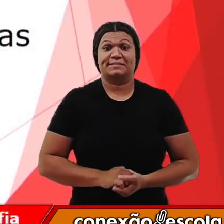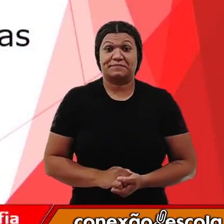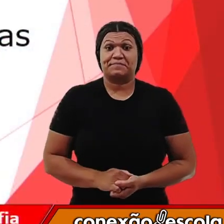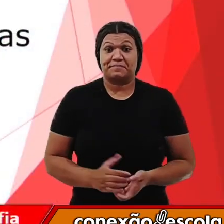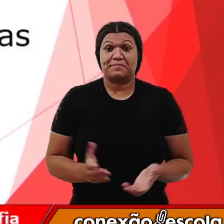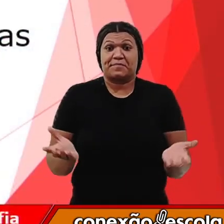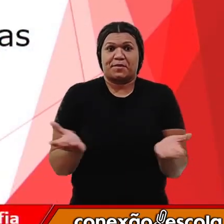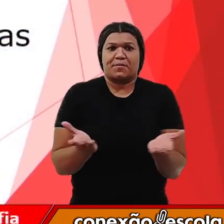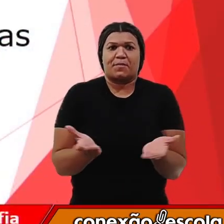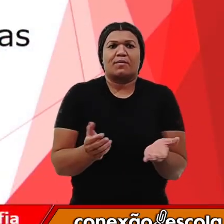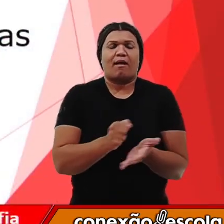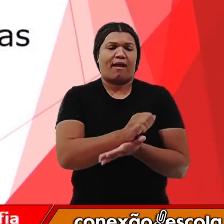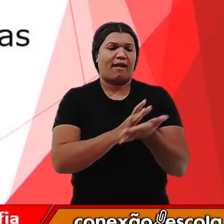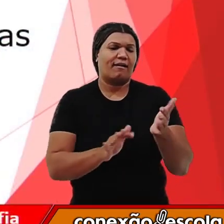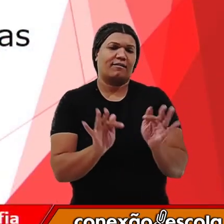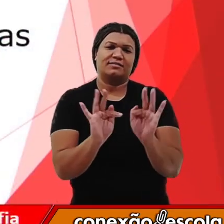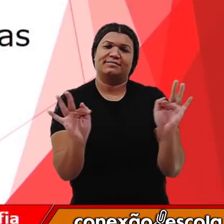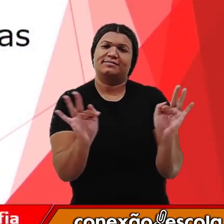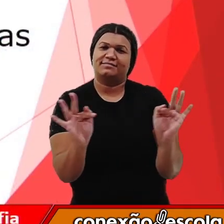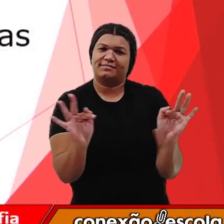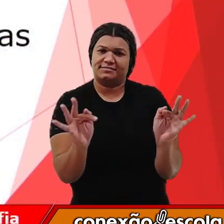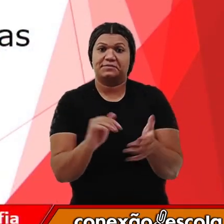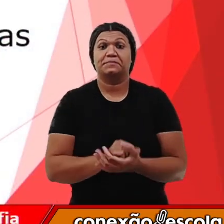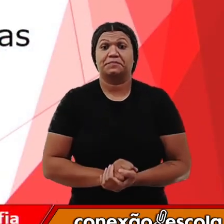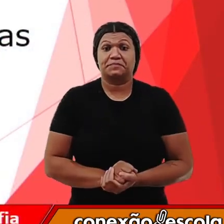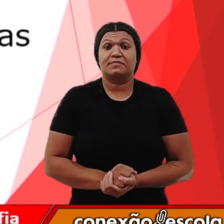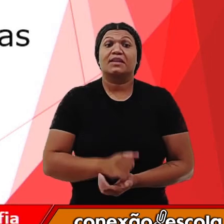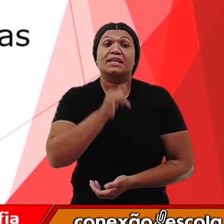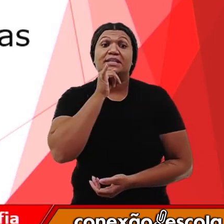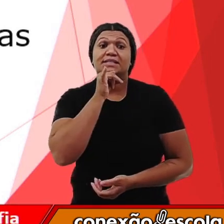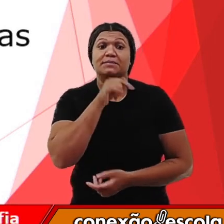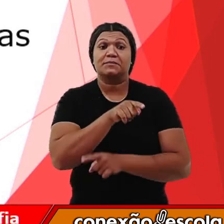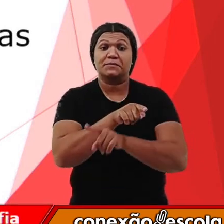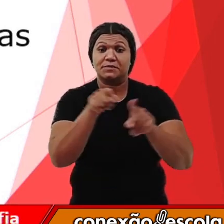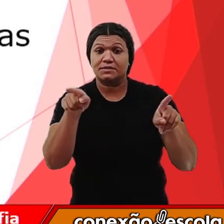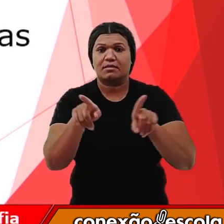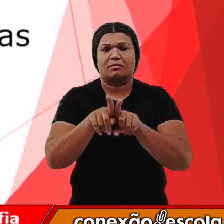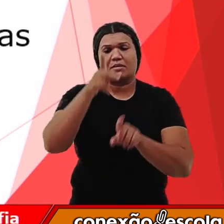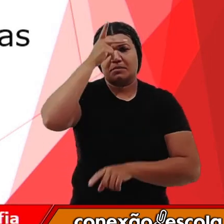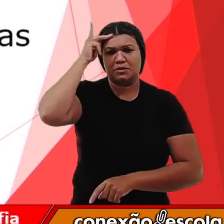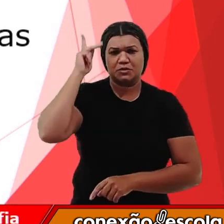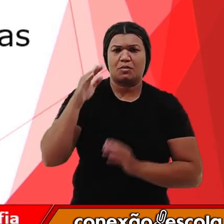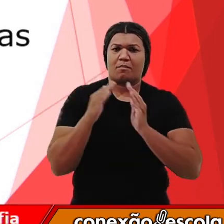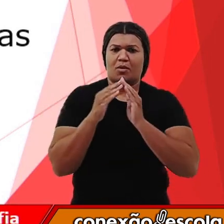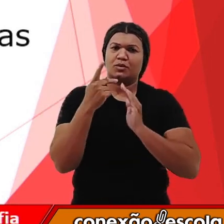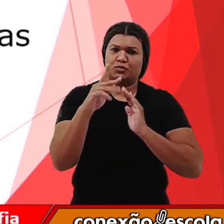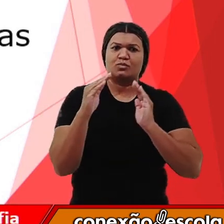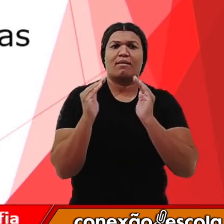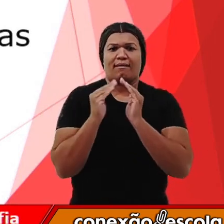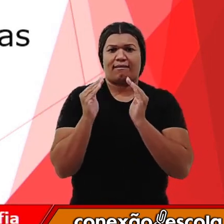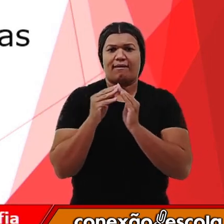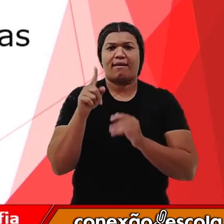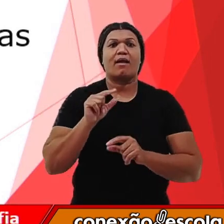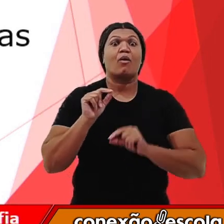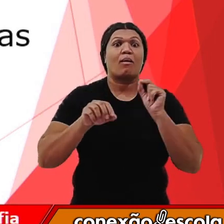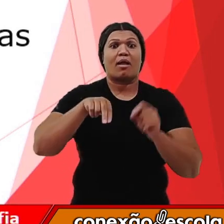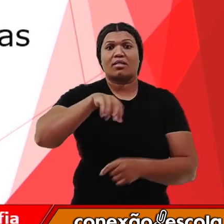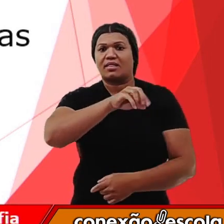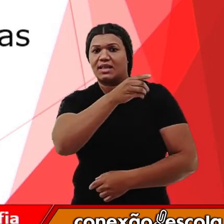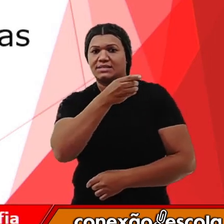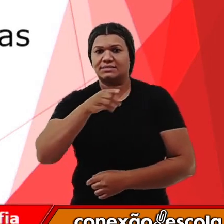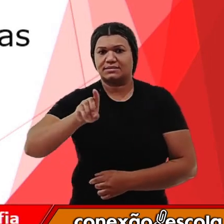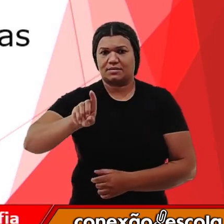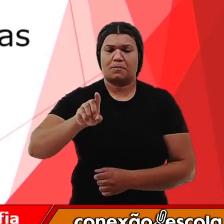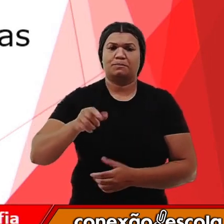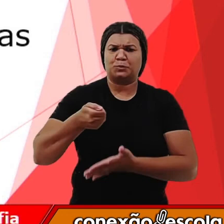é muito simples. Suponhamos que você e as pessoas que moram aí na sua casa são uma nação e lutam